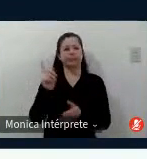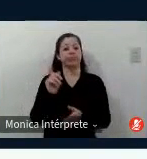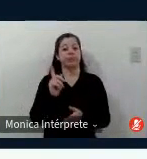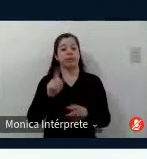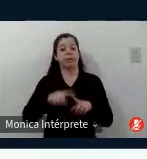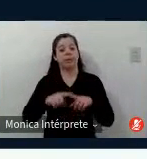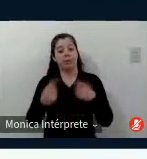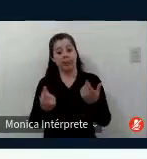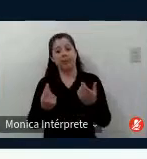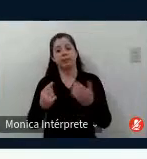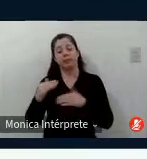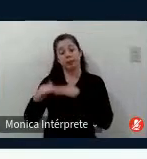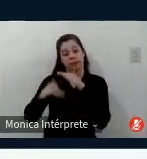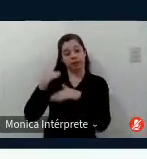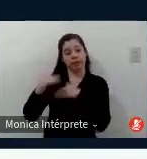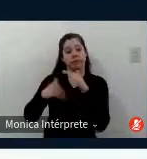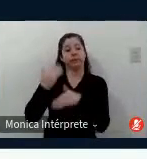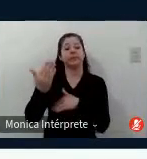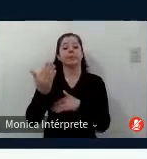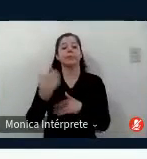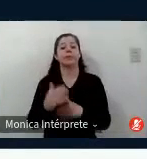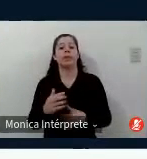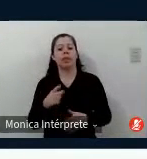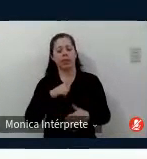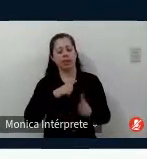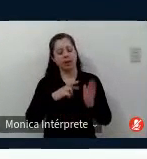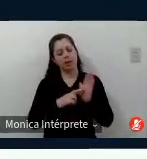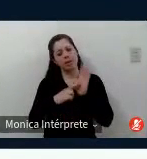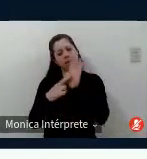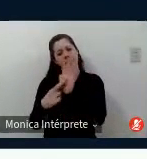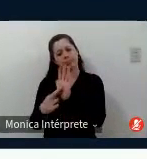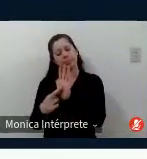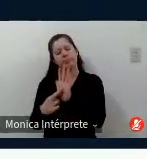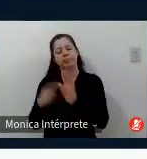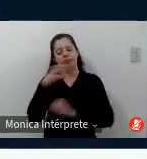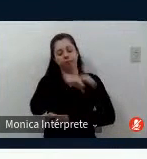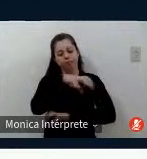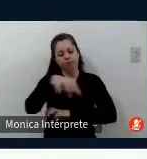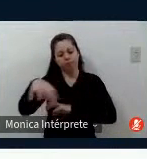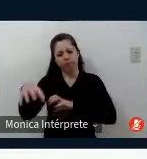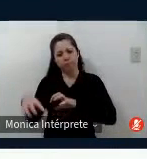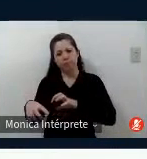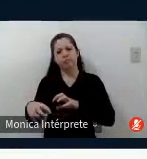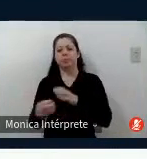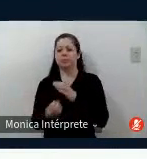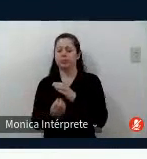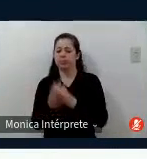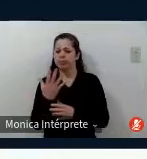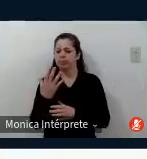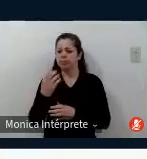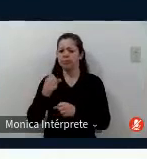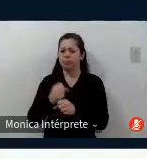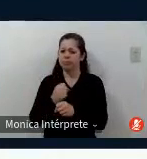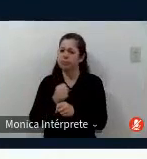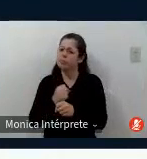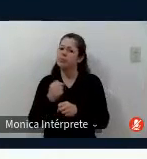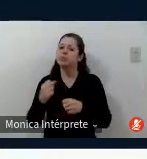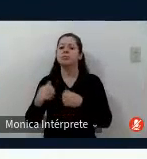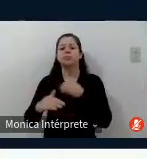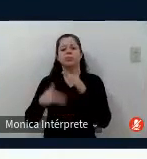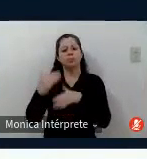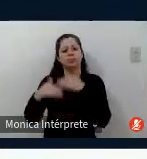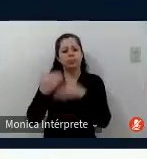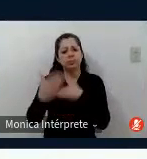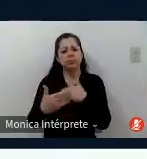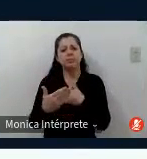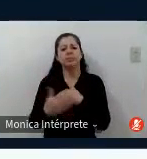colegas representantes de muitos campos que elaboraram esse documento inicial. É, agora, sim, a partir da constituição dos núcleos de agroecologia e